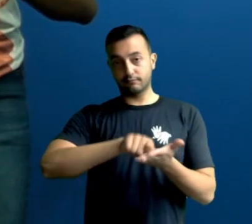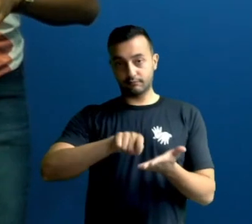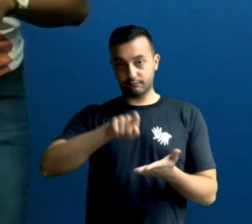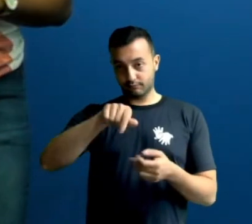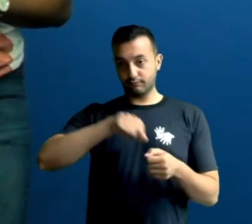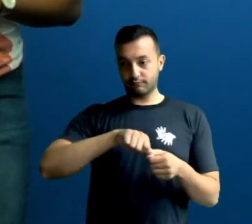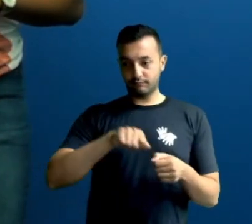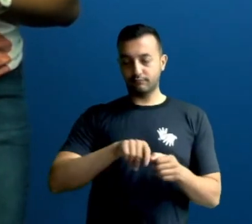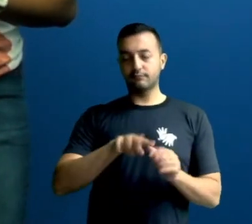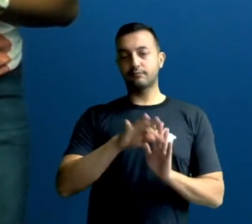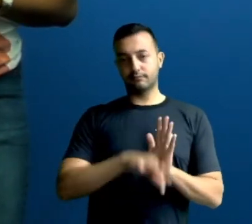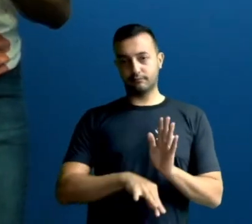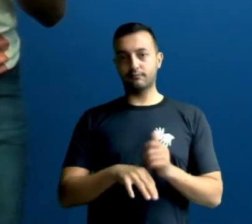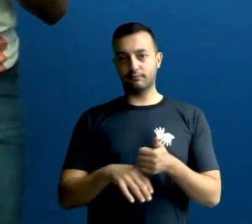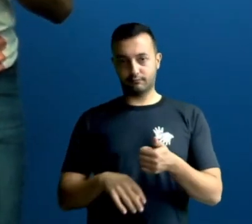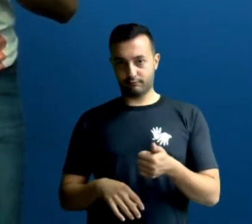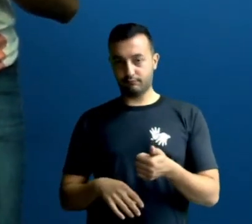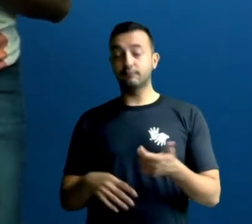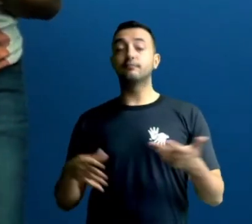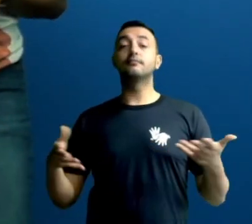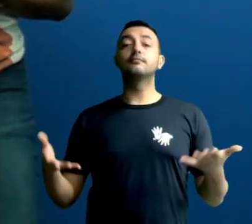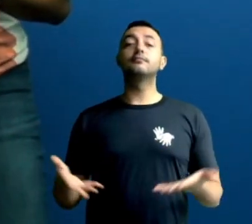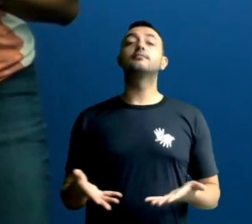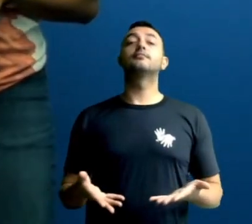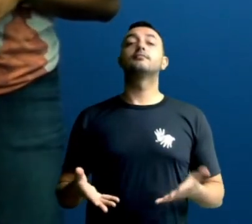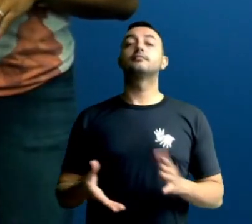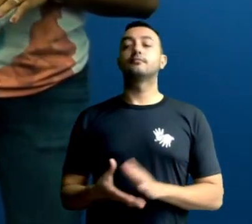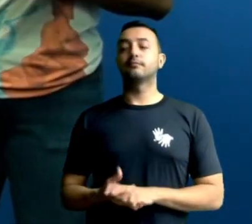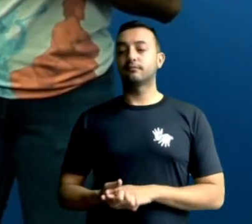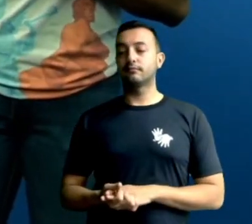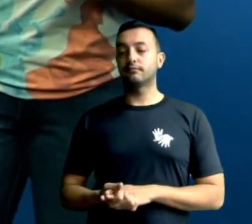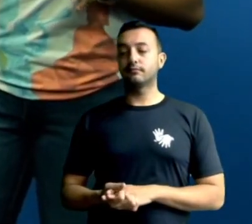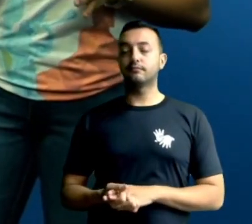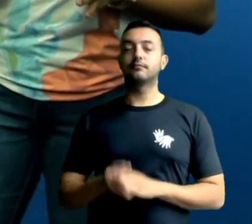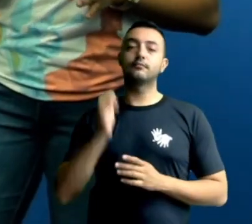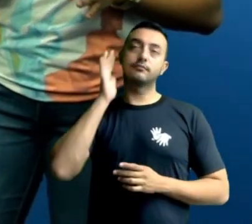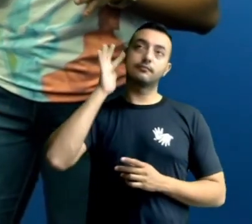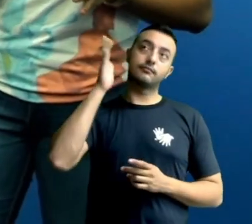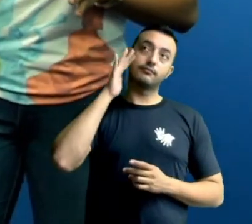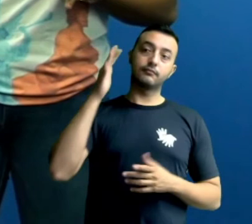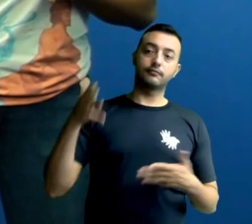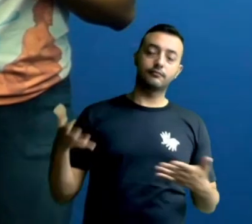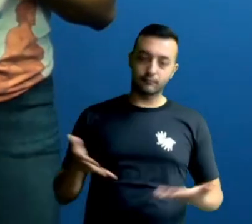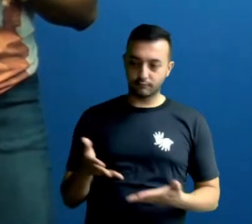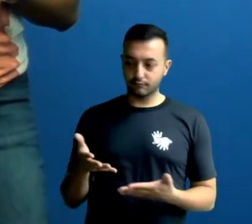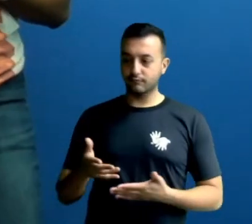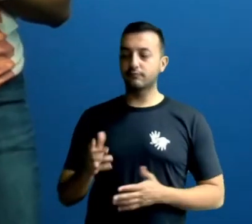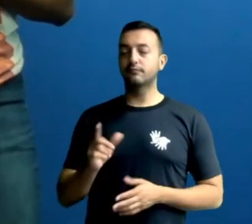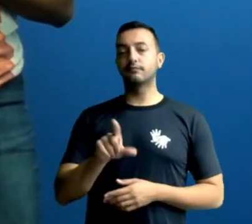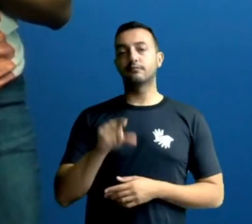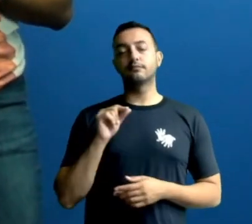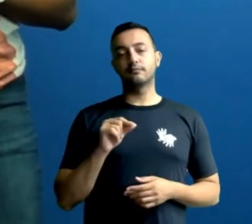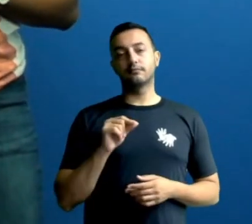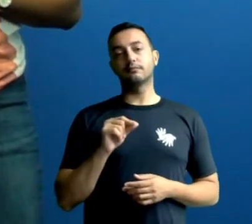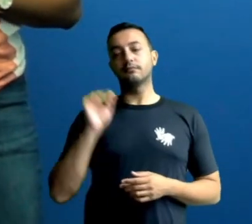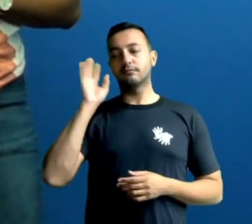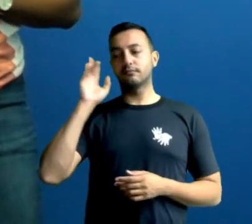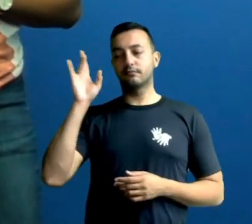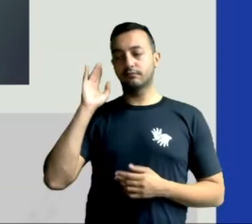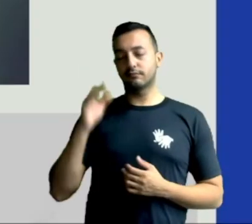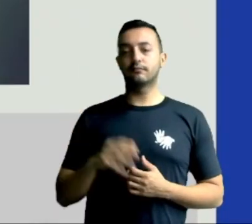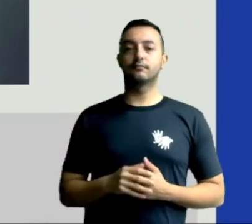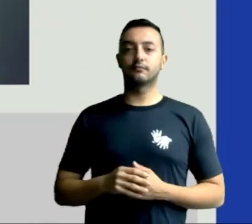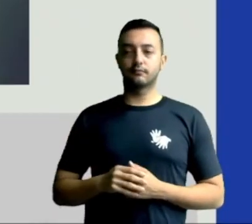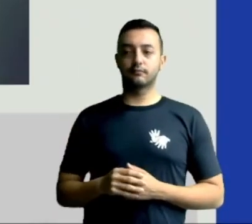e realiza aquele texto maravilhoso. Agora, a reflexão de hoje. Separei para vocês essa